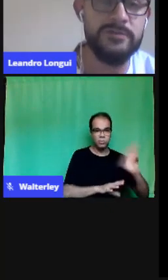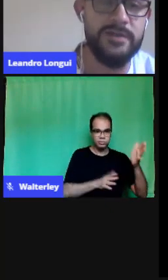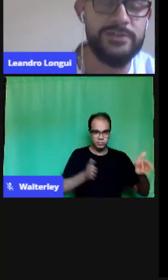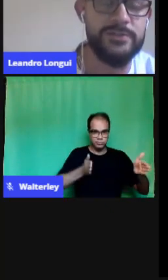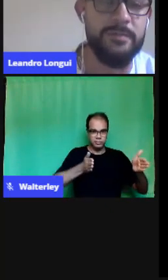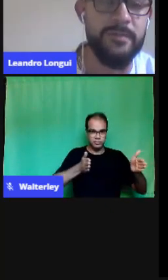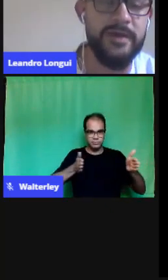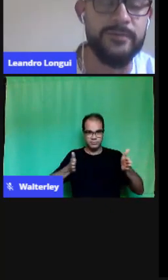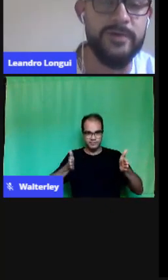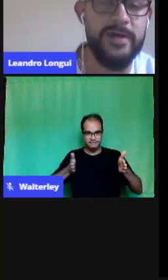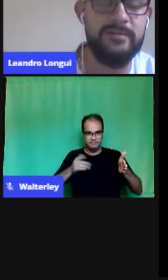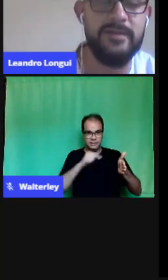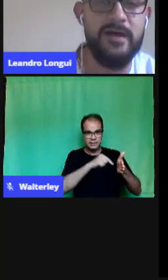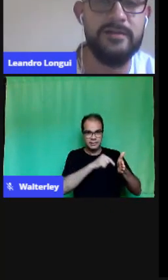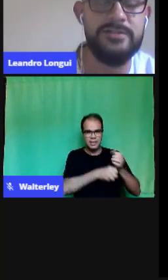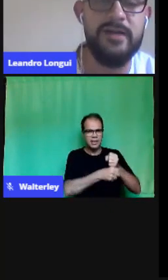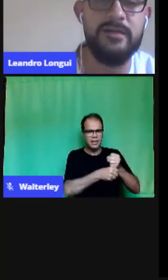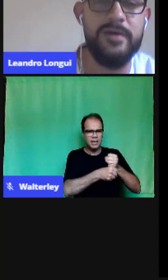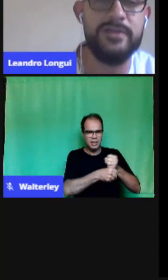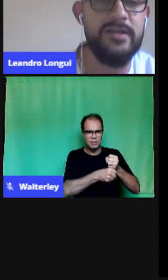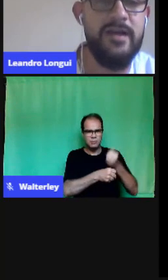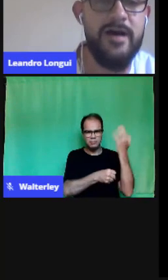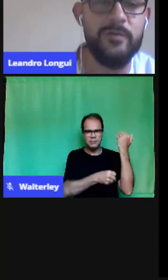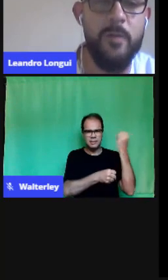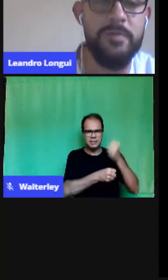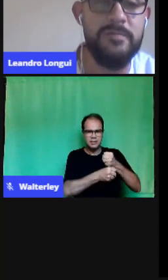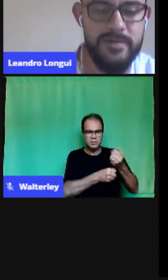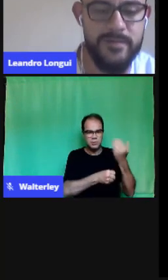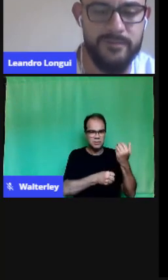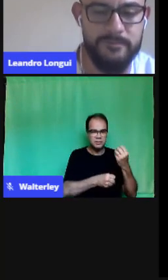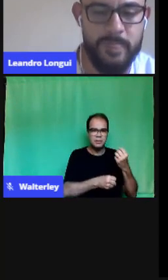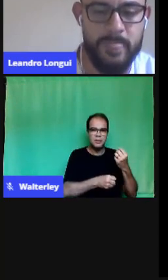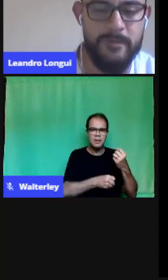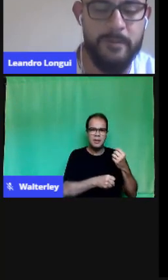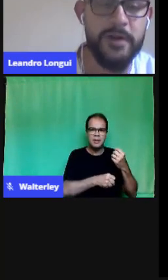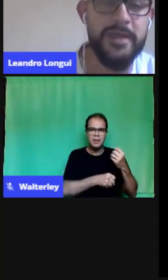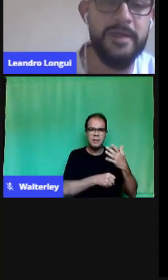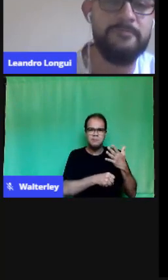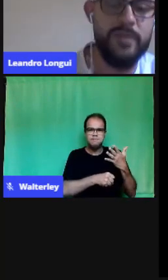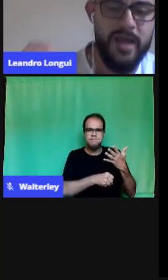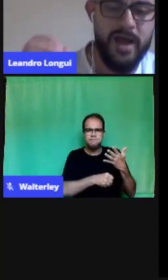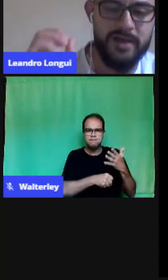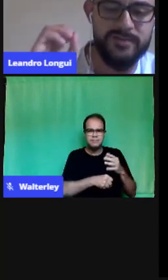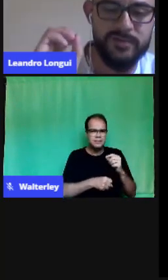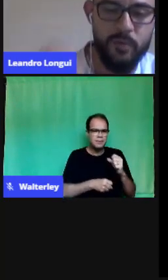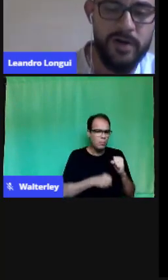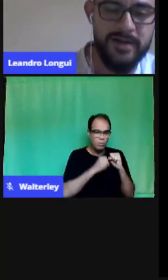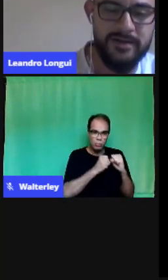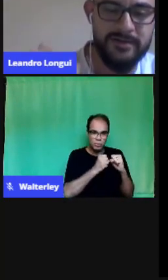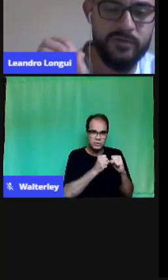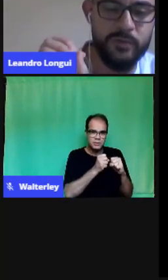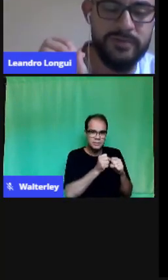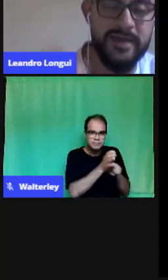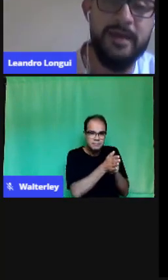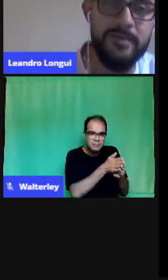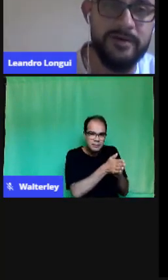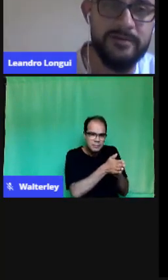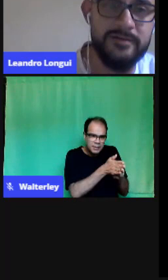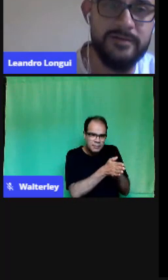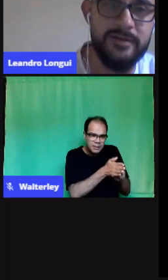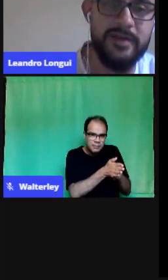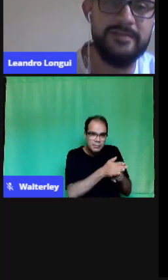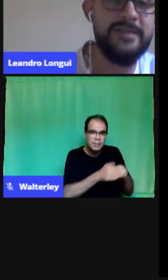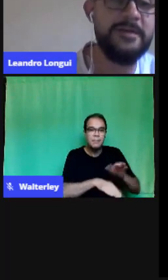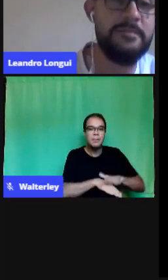O segundo questionamento, ele está diretamente ligado ao primeiro, né? Porque a escolha do